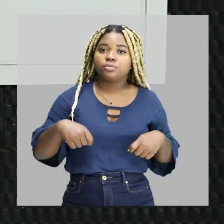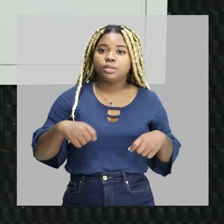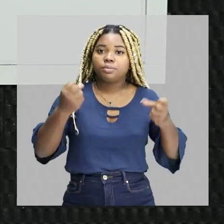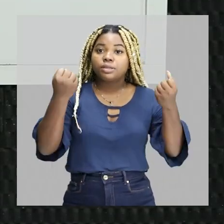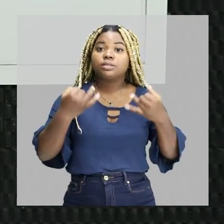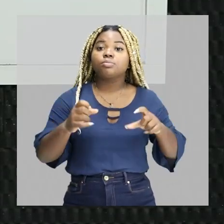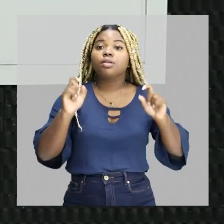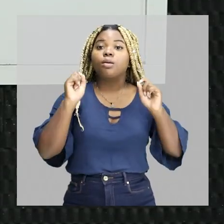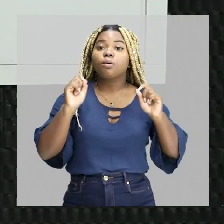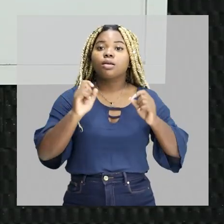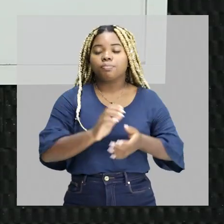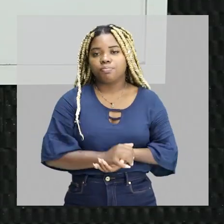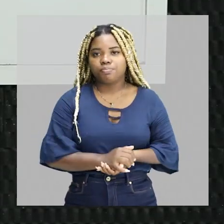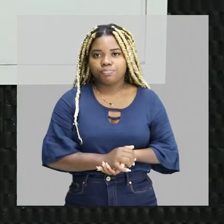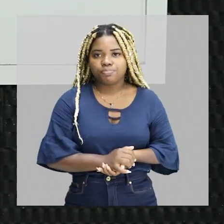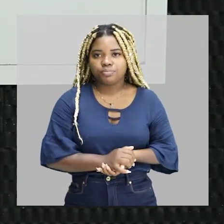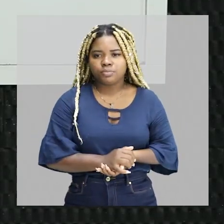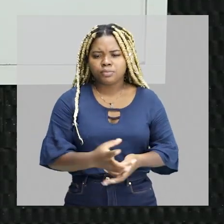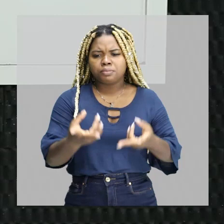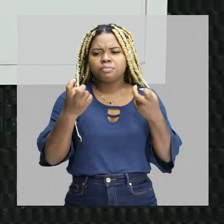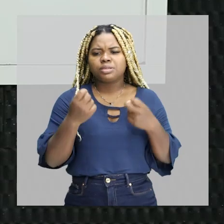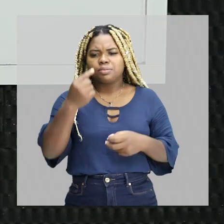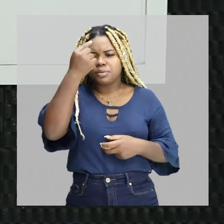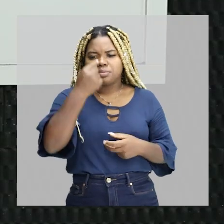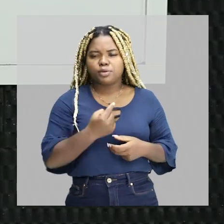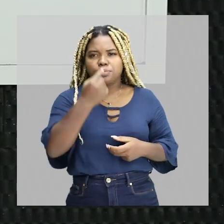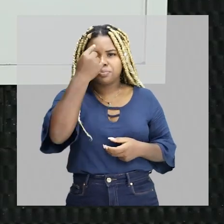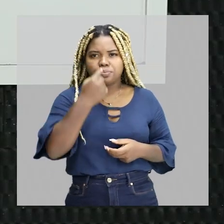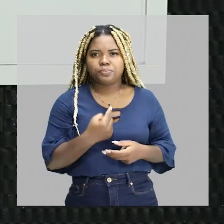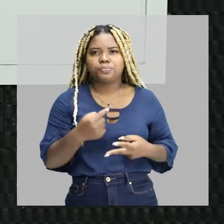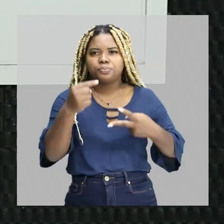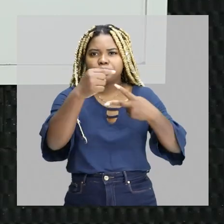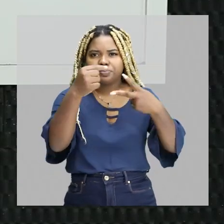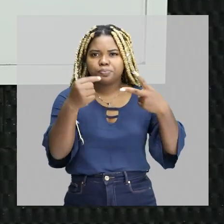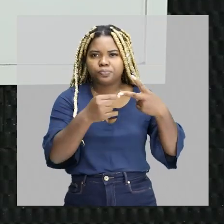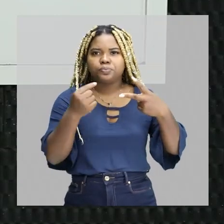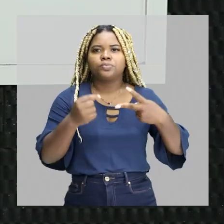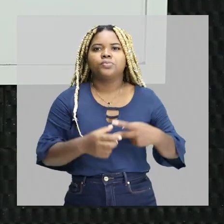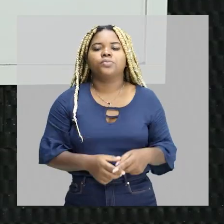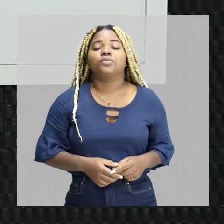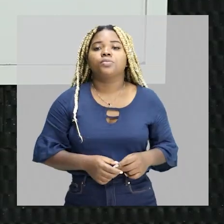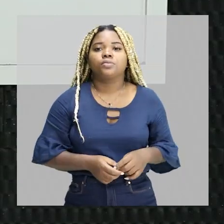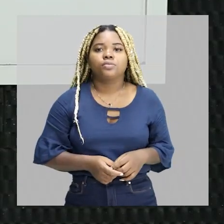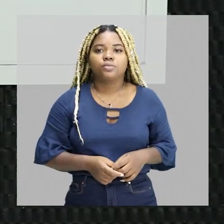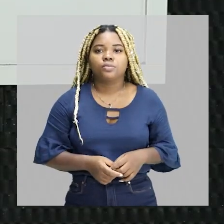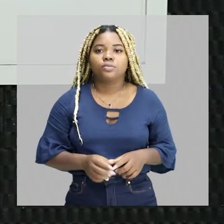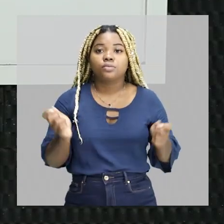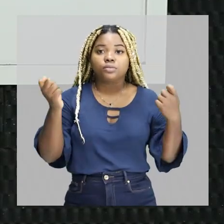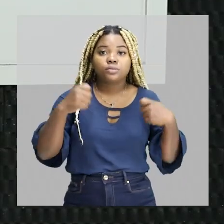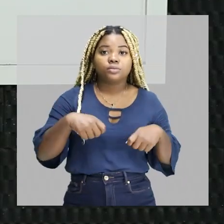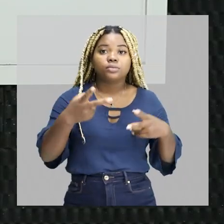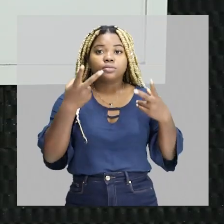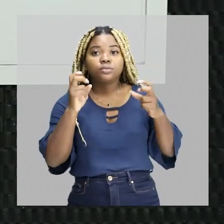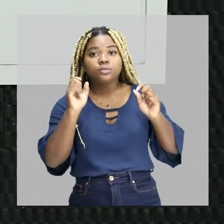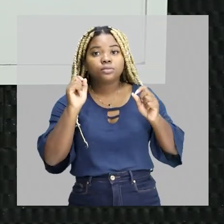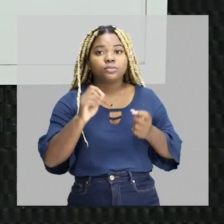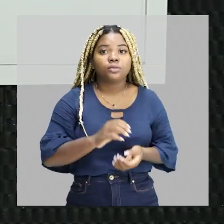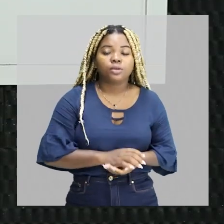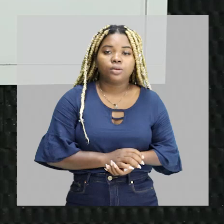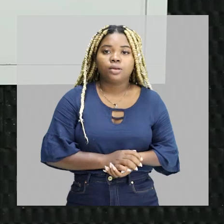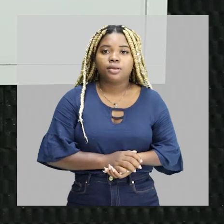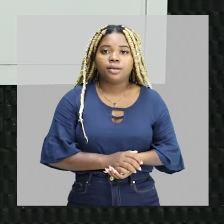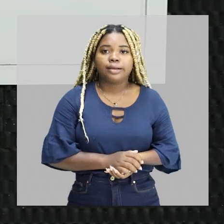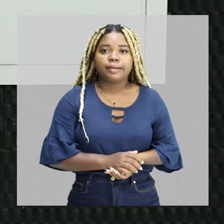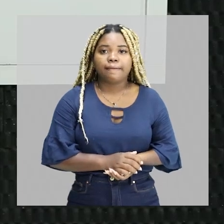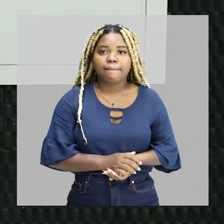que? Só olhando para a figura, vou botar aqui do lado, só olhando para a figura, a gente consegue já saber